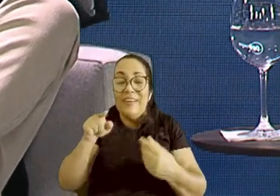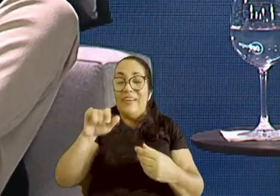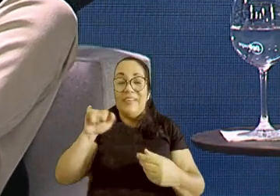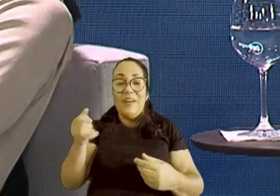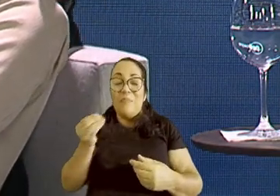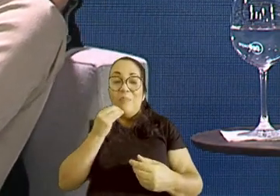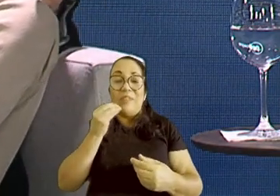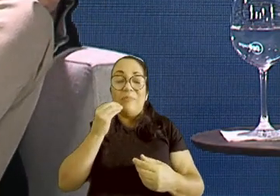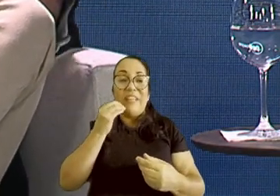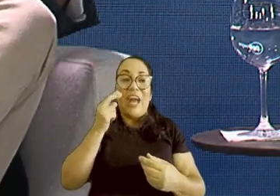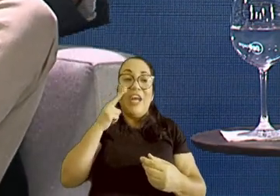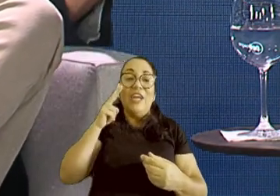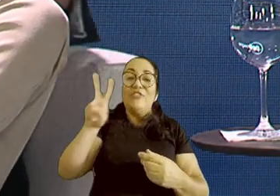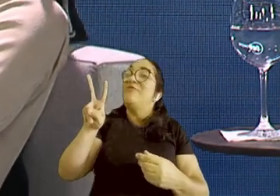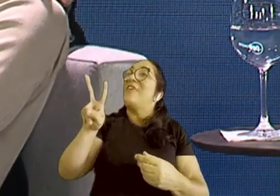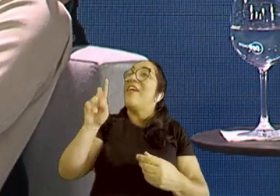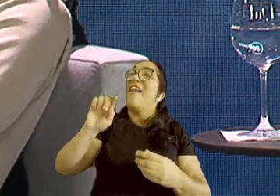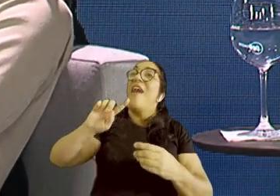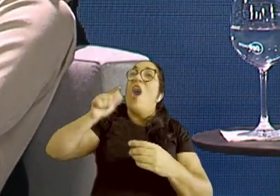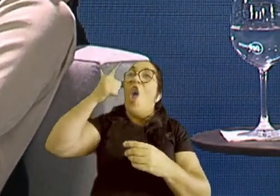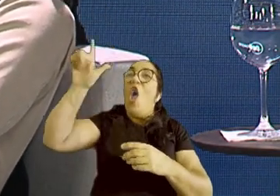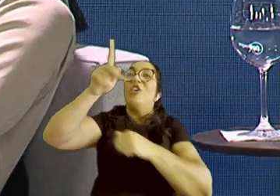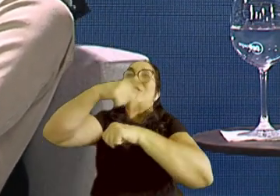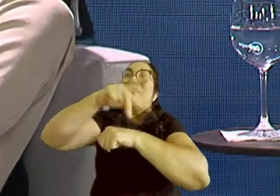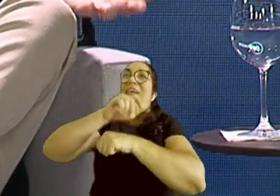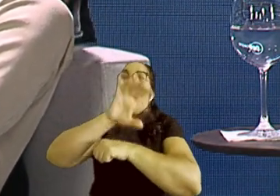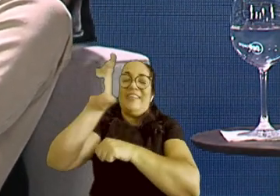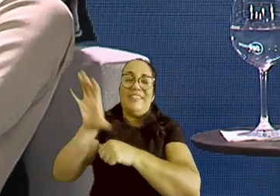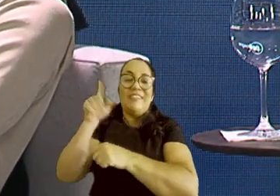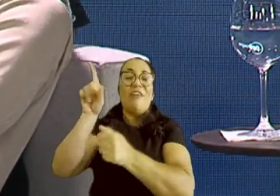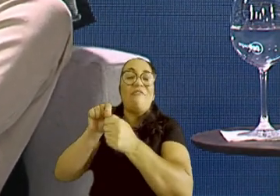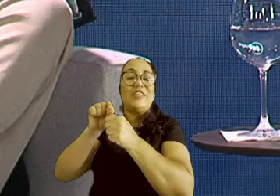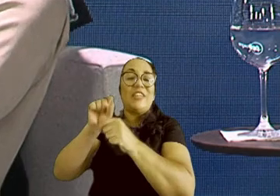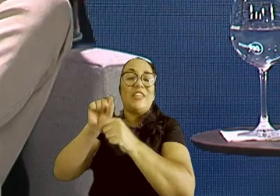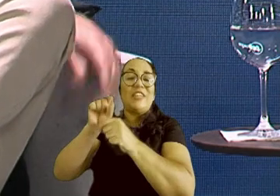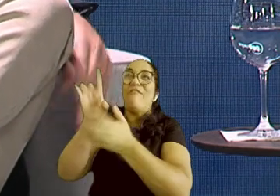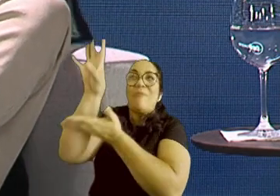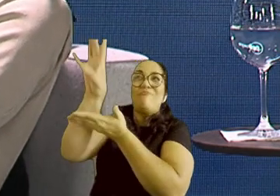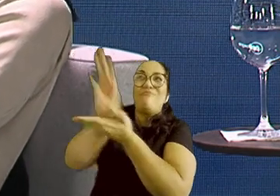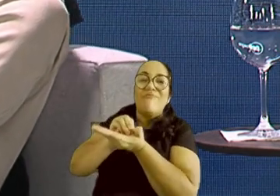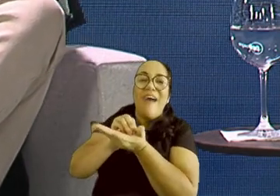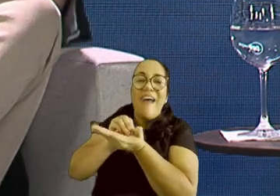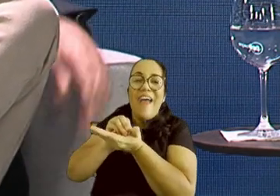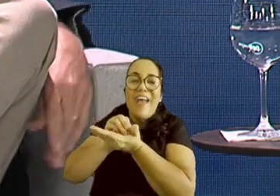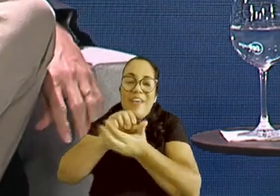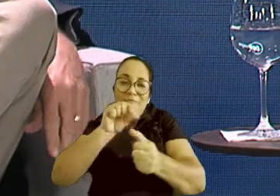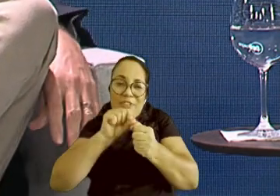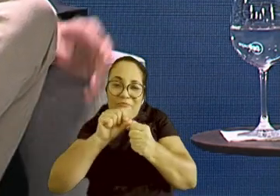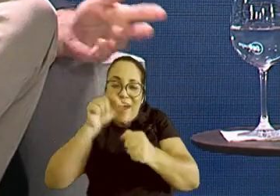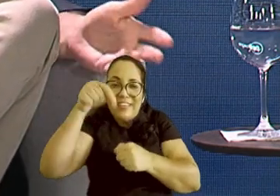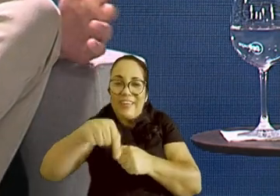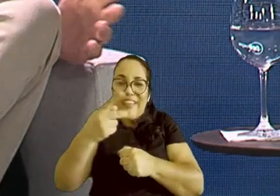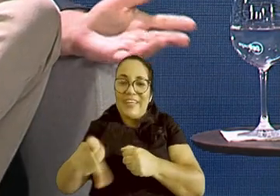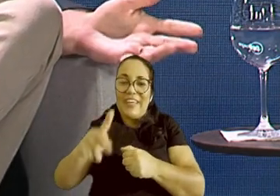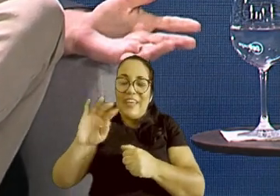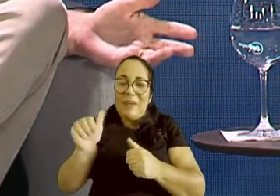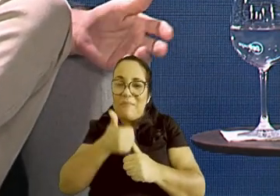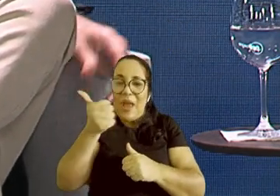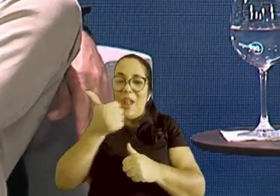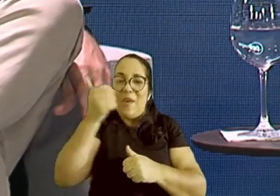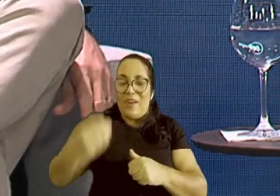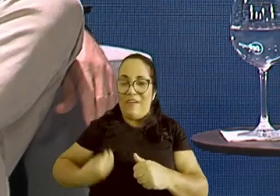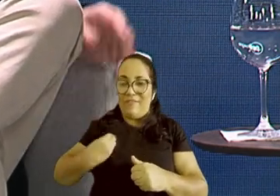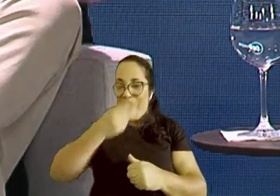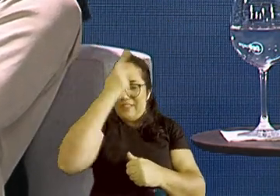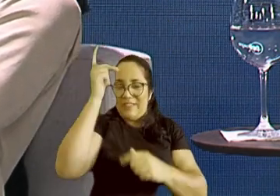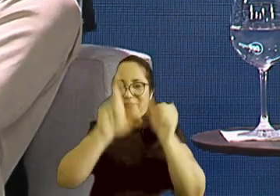o que tá sendo feito e trazer isso melhorar a vida das pessoas conviver então assim eu diria para o empreendedor que tá nos vendo cara é um mar